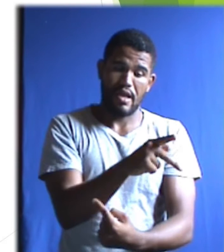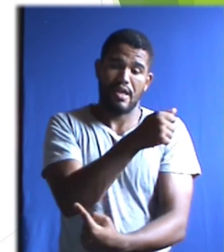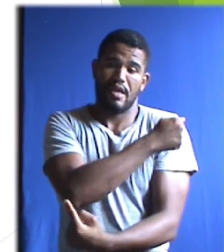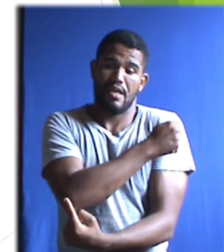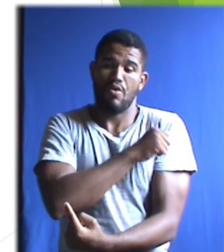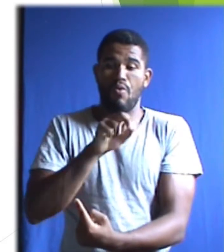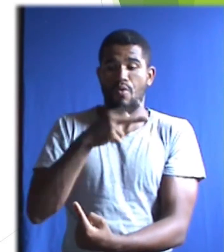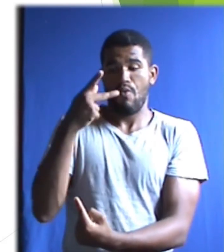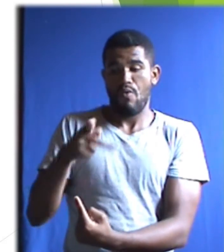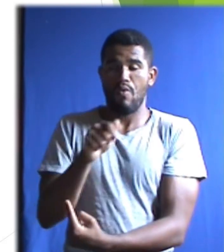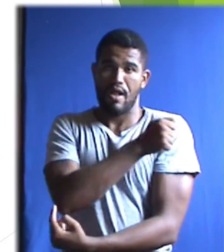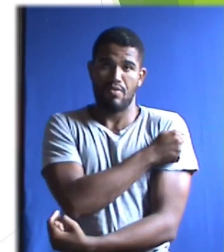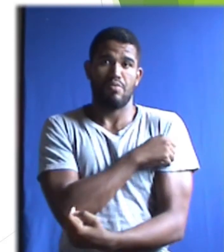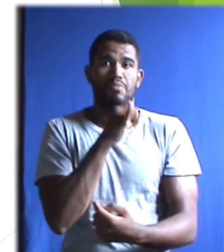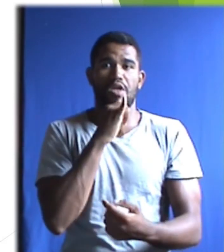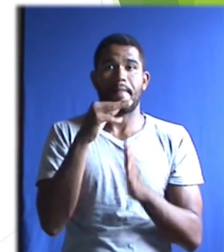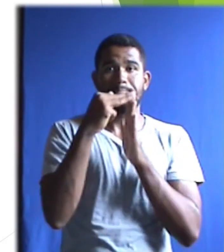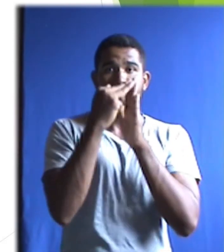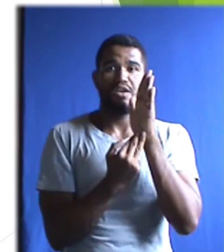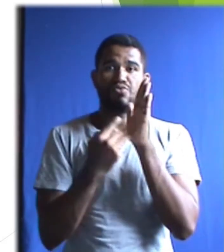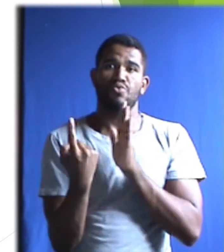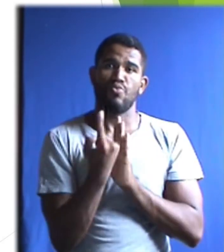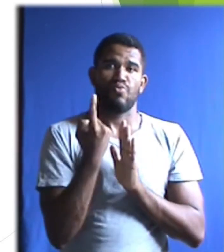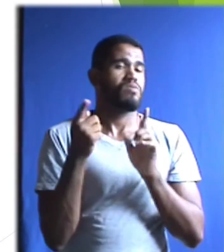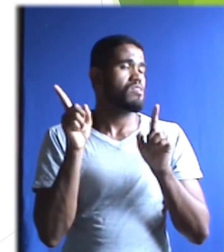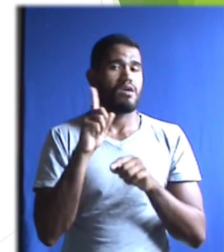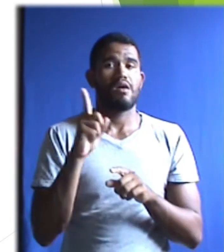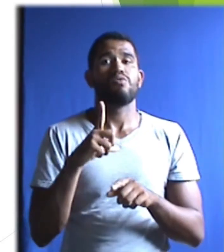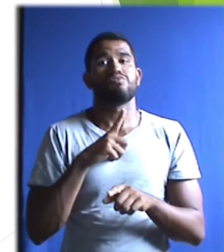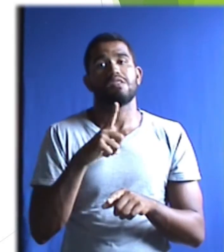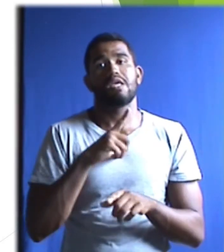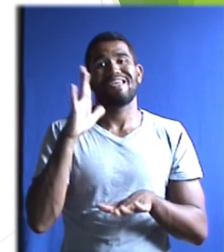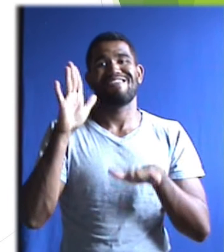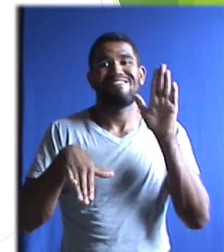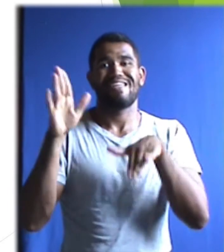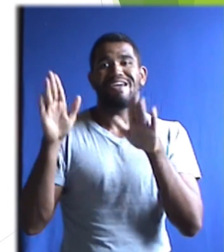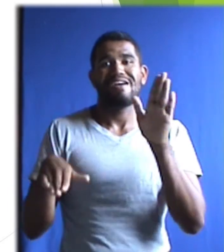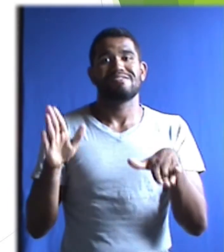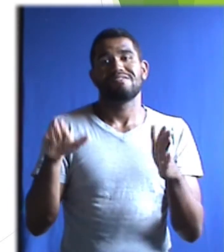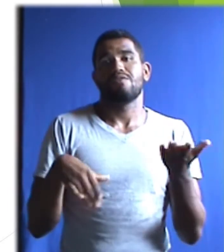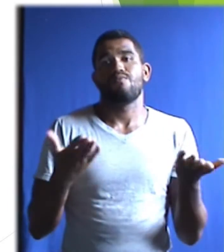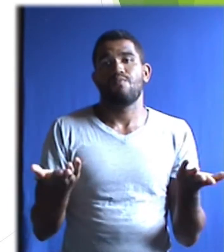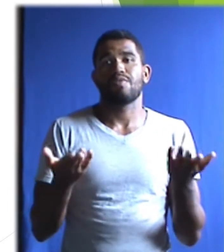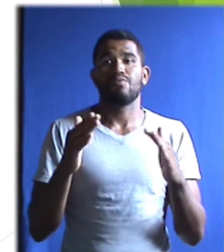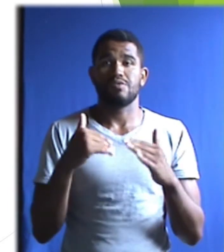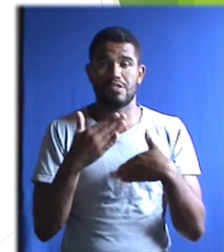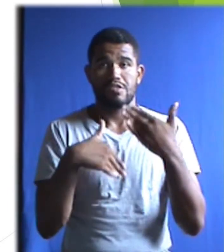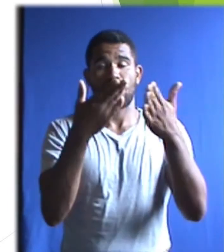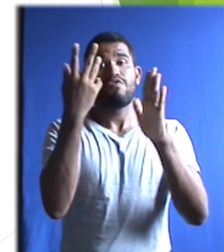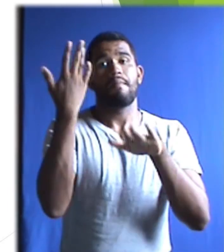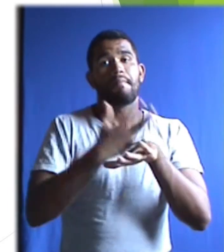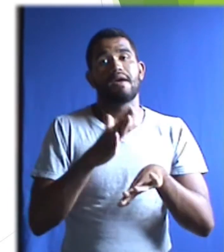turma, porque prática de ensino ela não é uniforme, ela varia muito pelo contexto que a gente trabalha. Então,